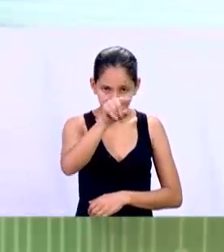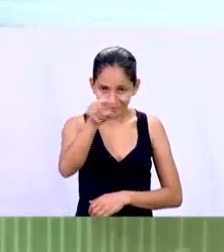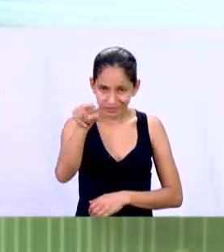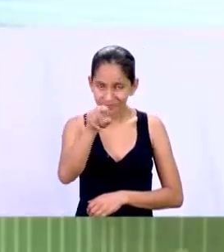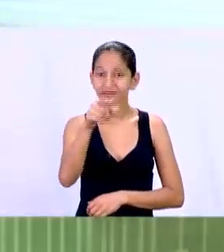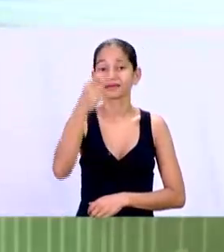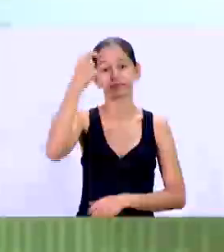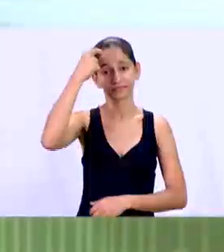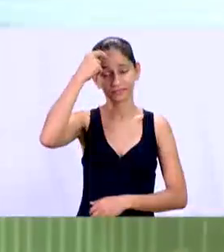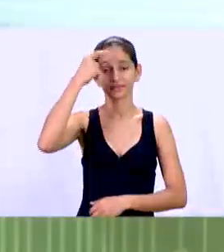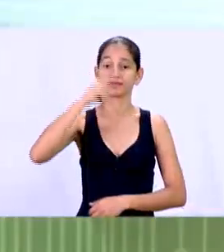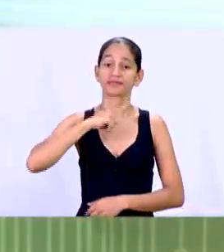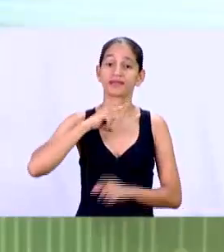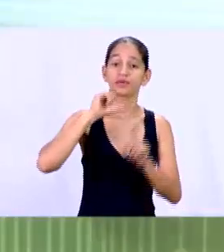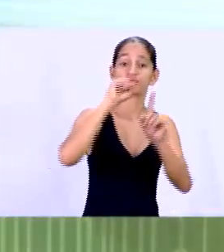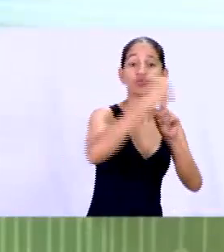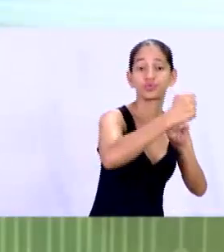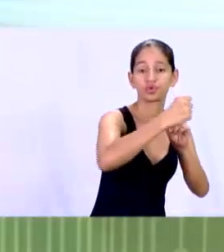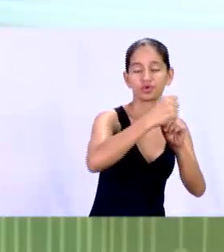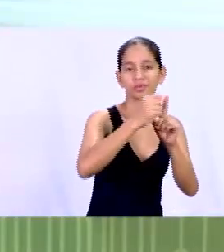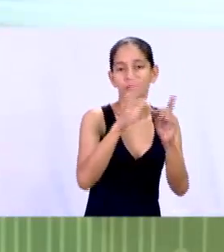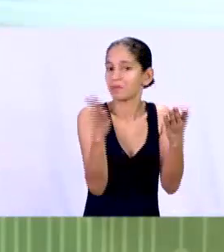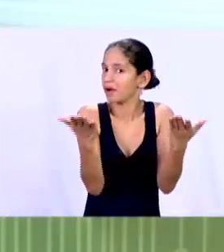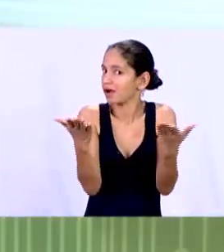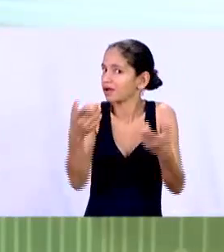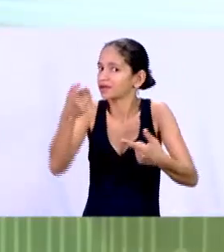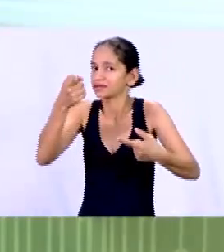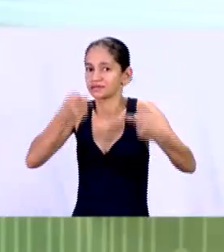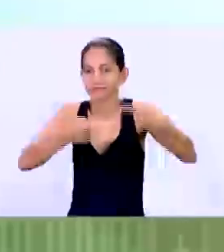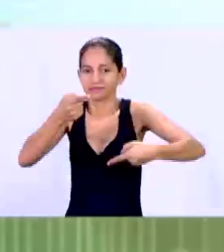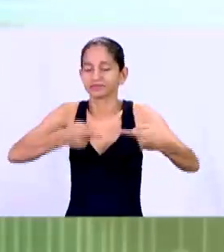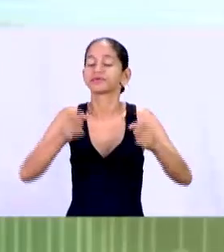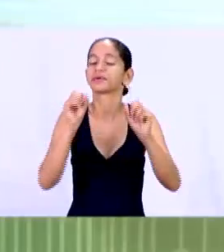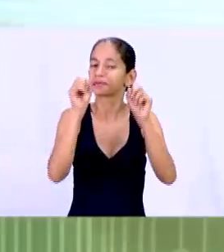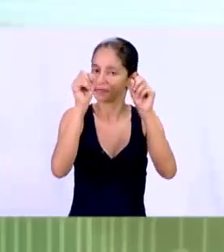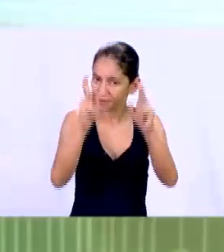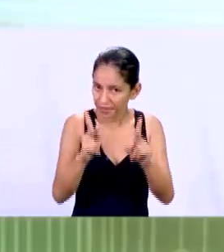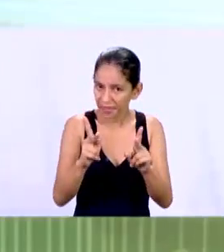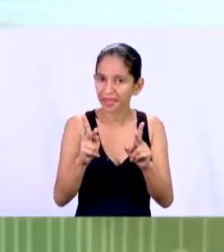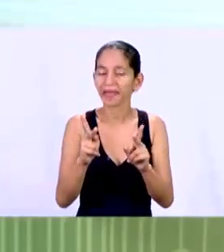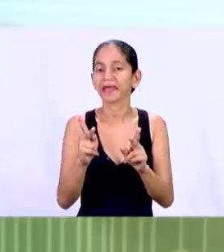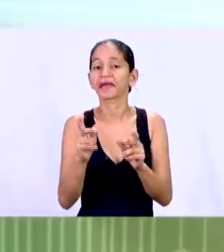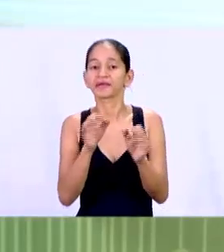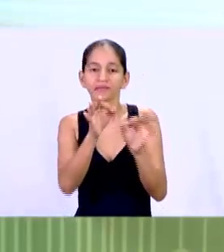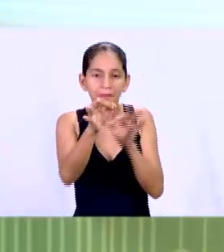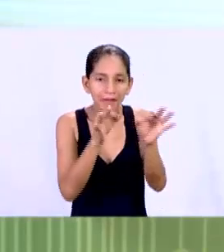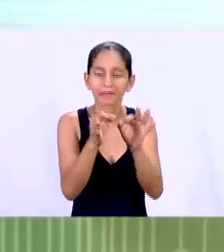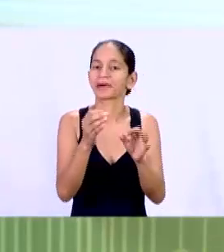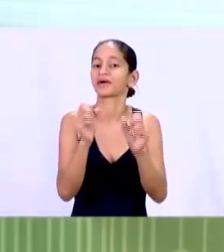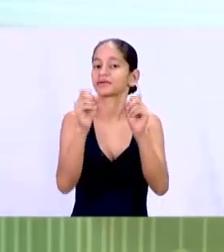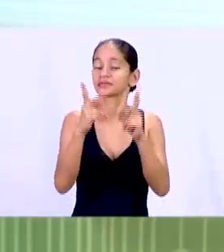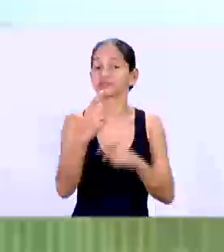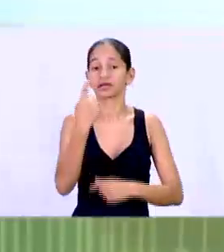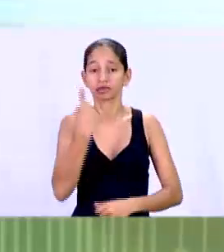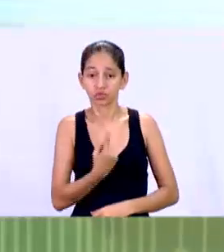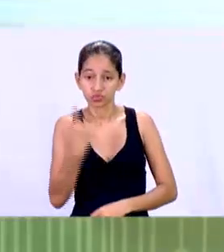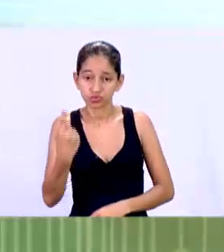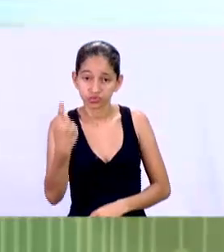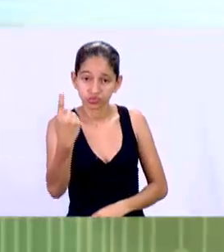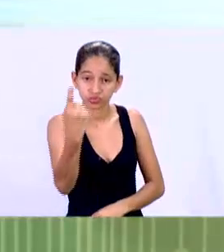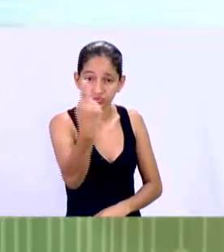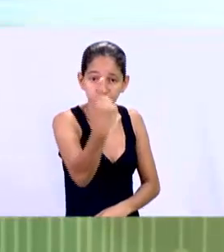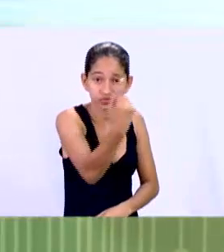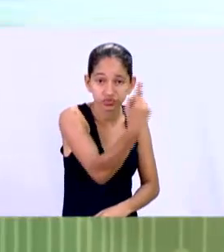uma moral social que precisa ser refletida, que precisa ser revista e cada um de nós, né, tem que buscar